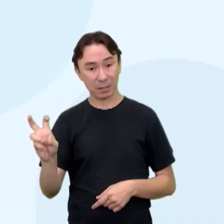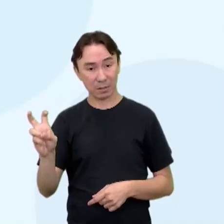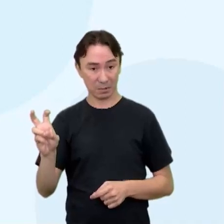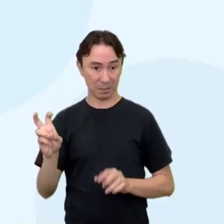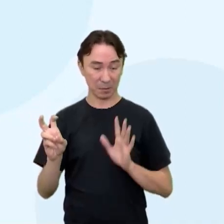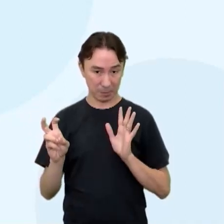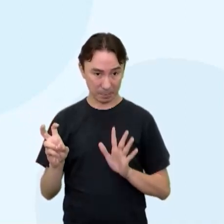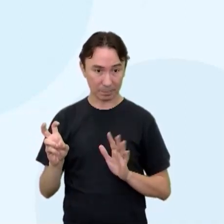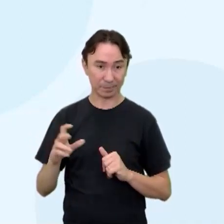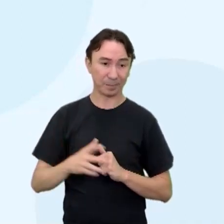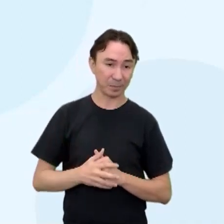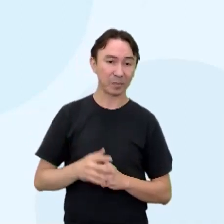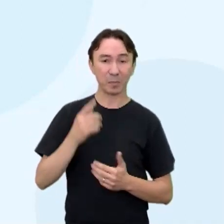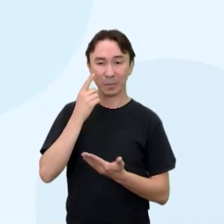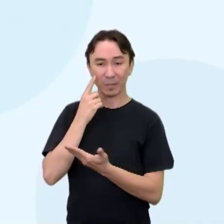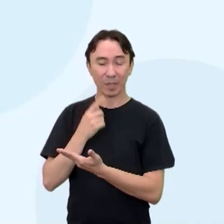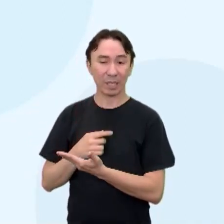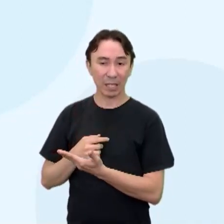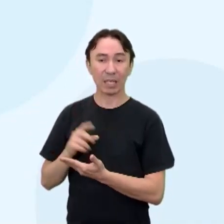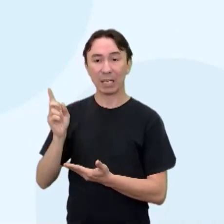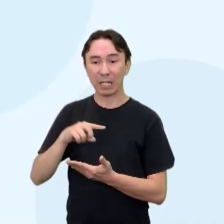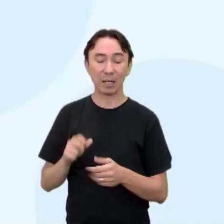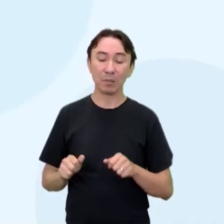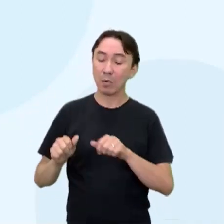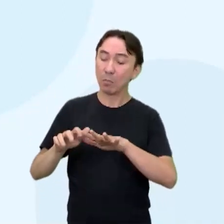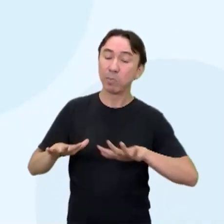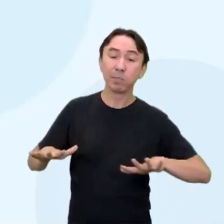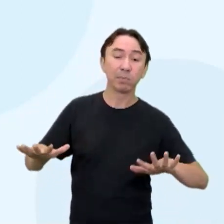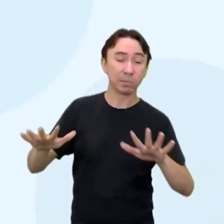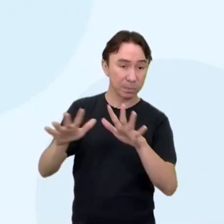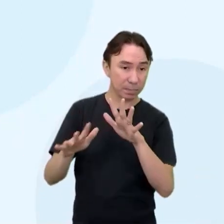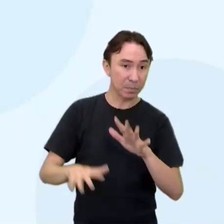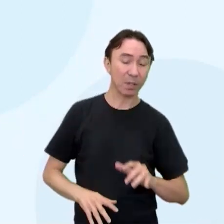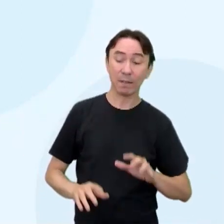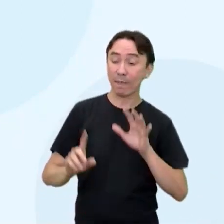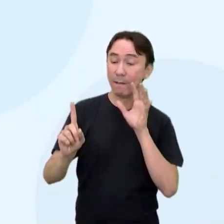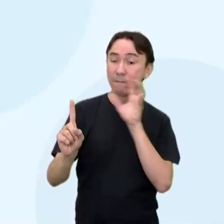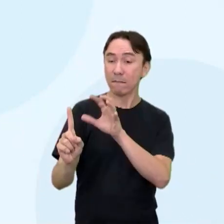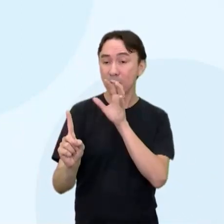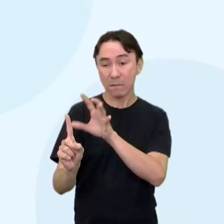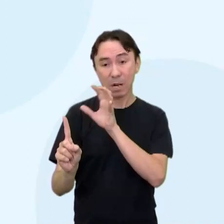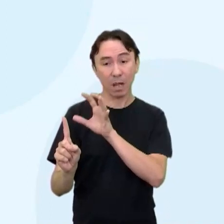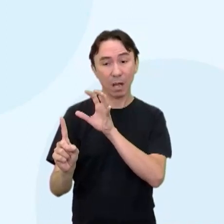simultaneamente. Então a região de influências, né, dessas